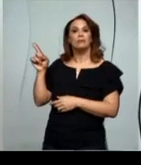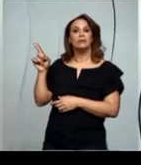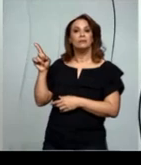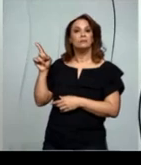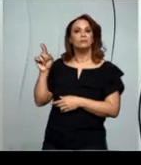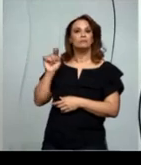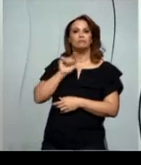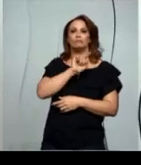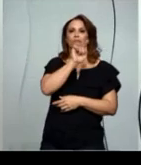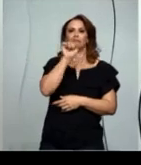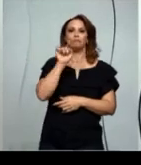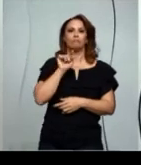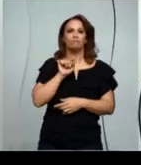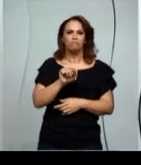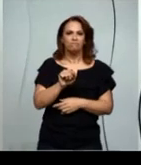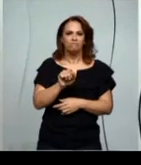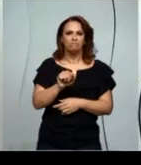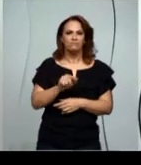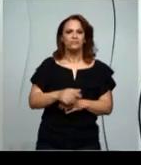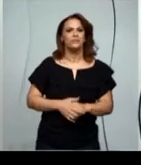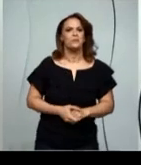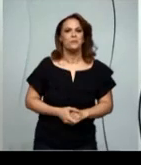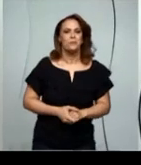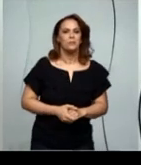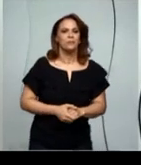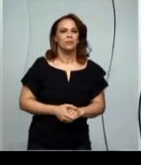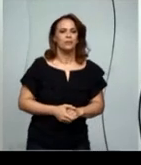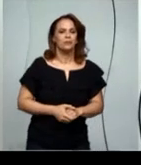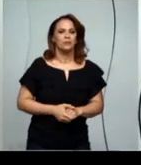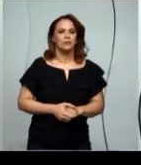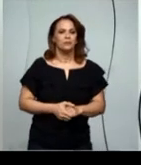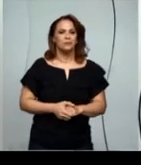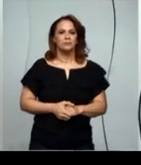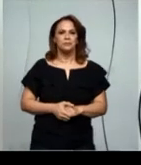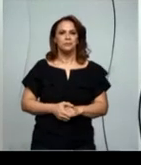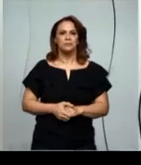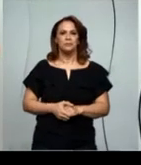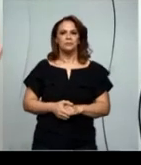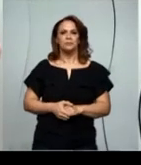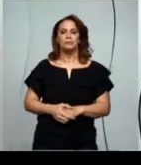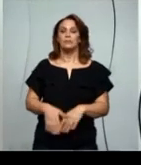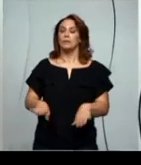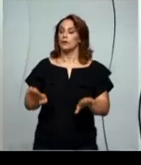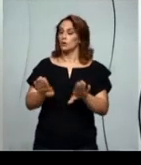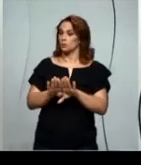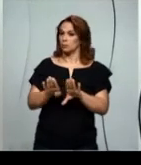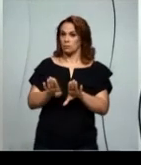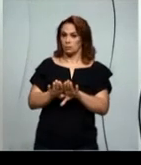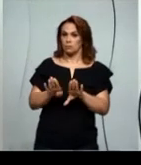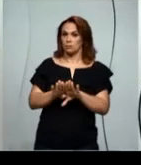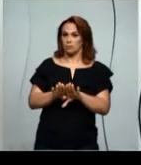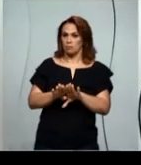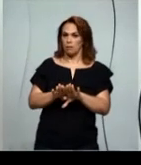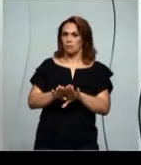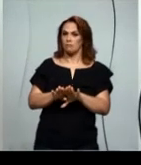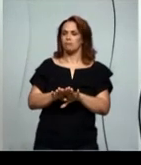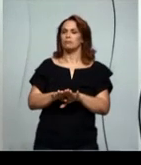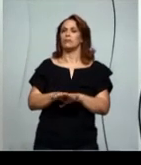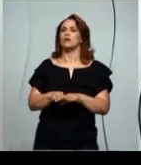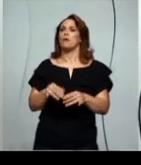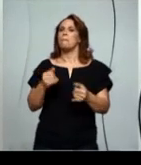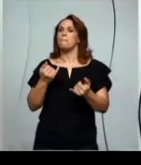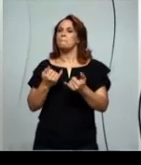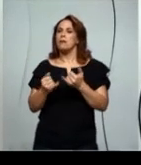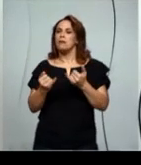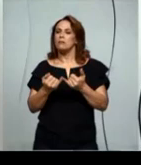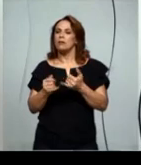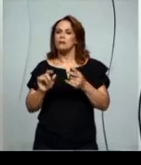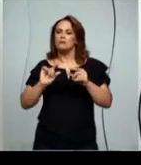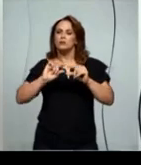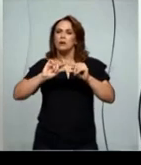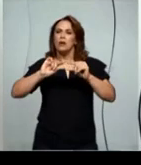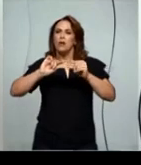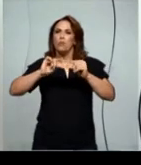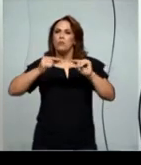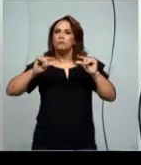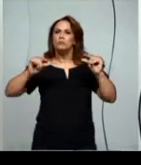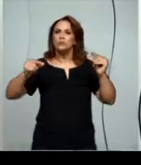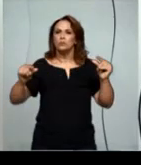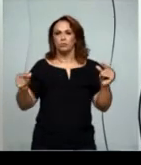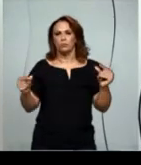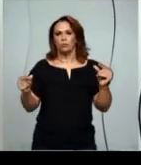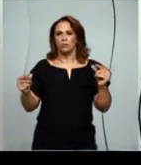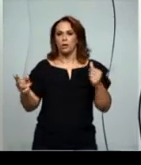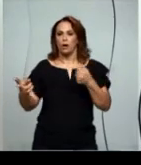interrogativa também. E de maneira semelhante, nós temos a mesma estrutura para a forma interrogativa com verbos irregulares,